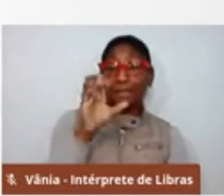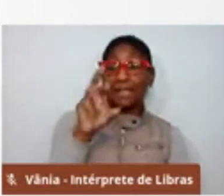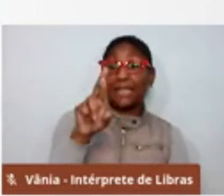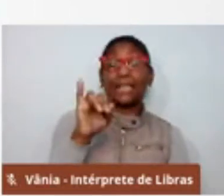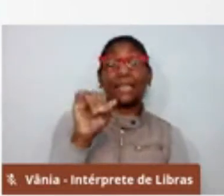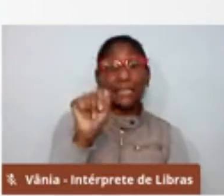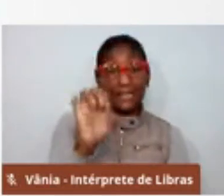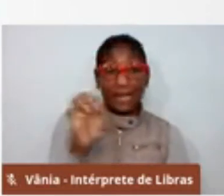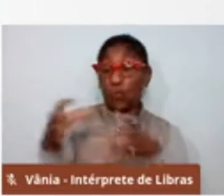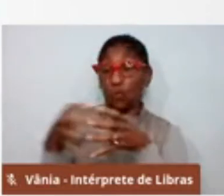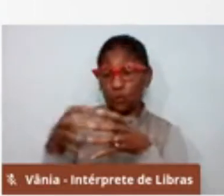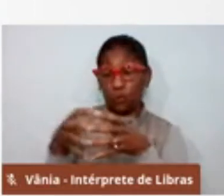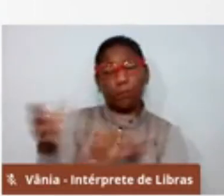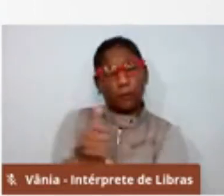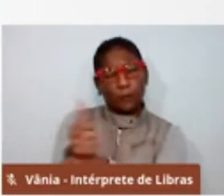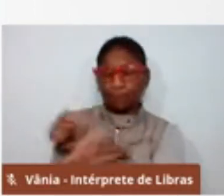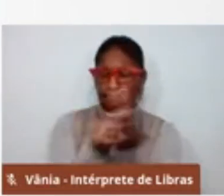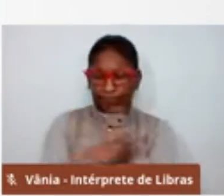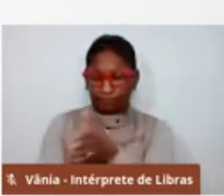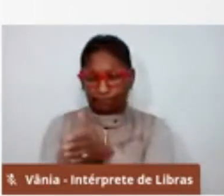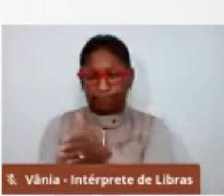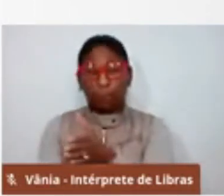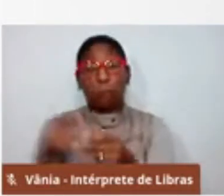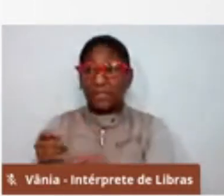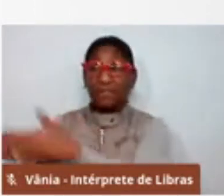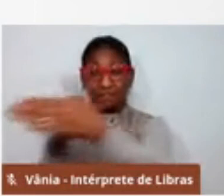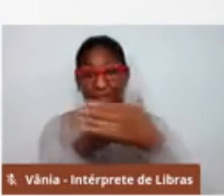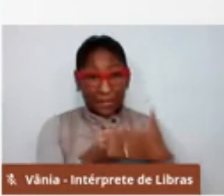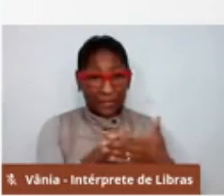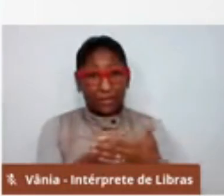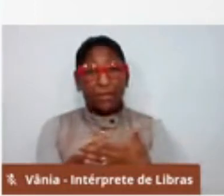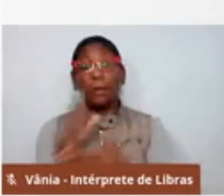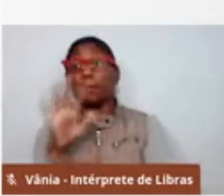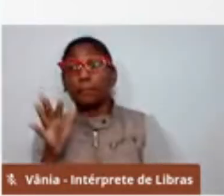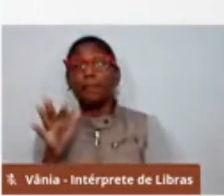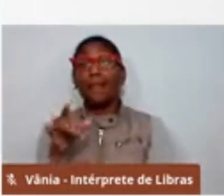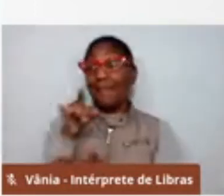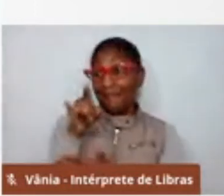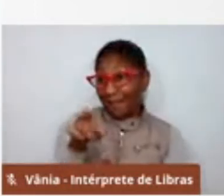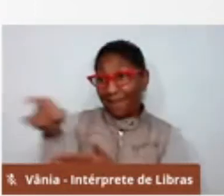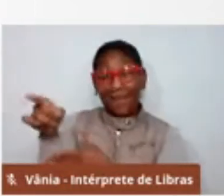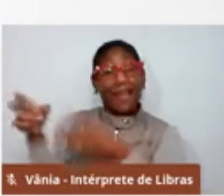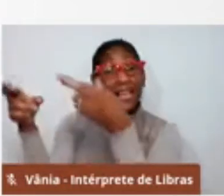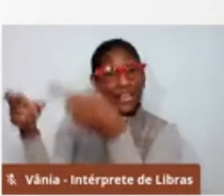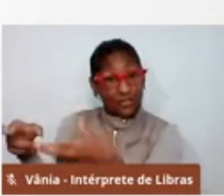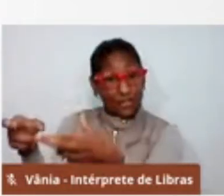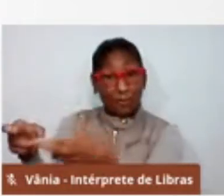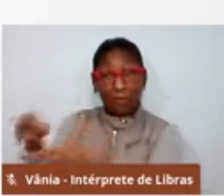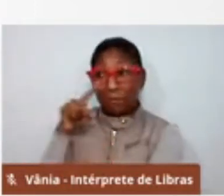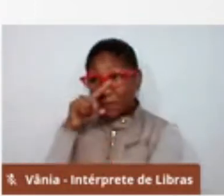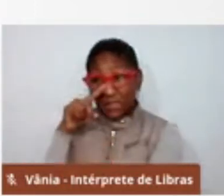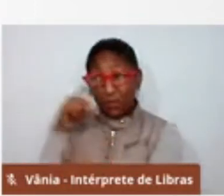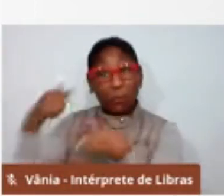são trazidos para estabelecer restrições maiores apenas onde se torna claro e evidente que é